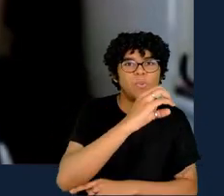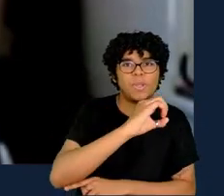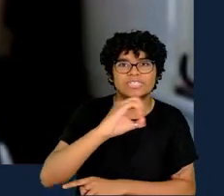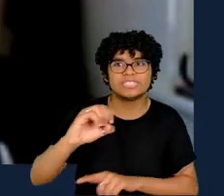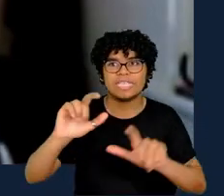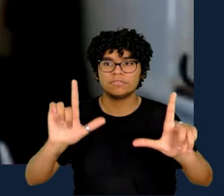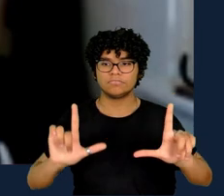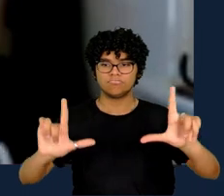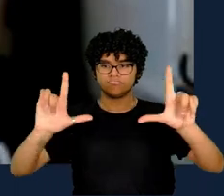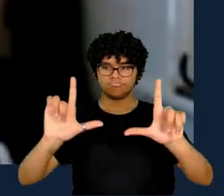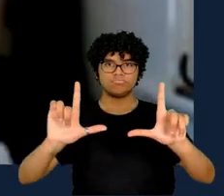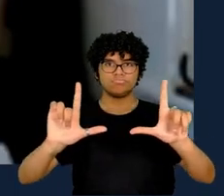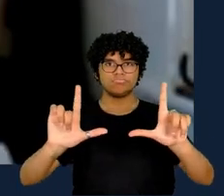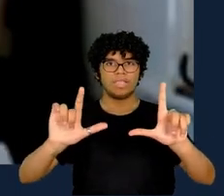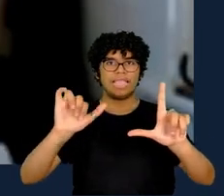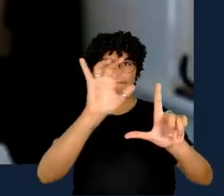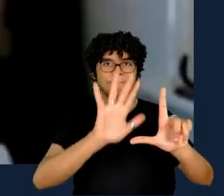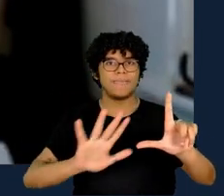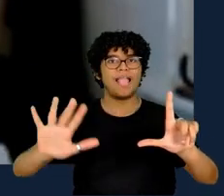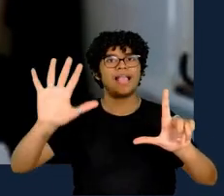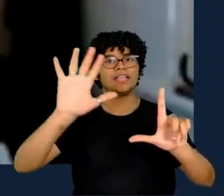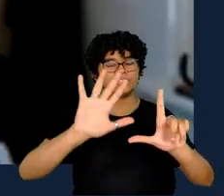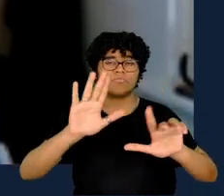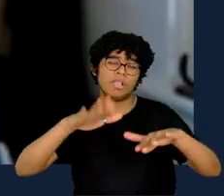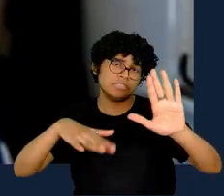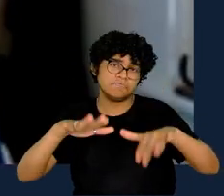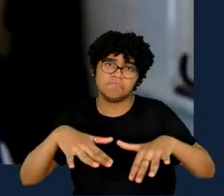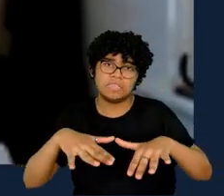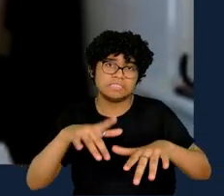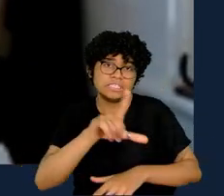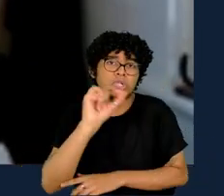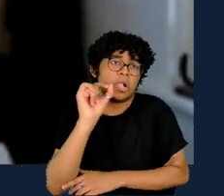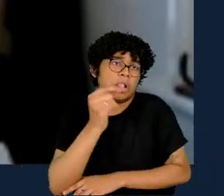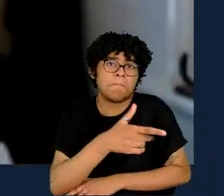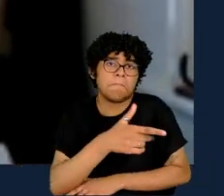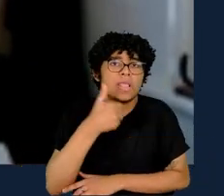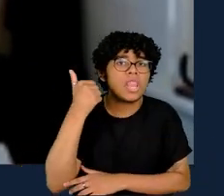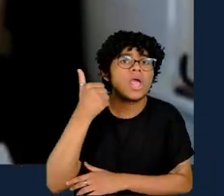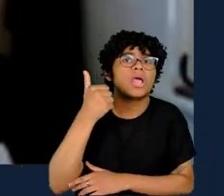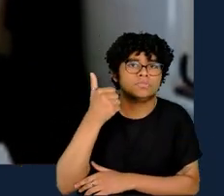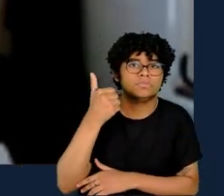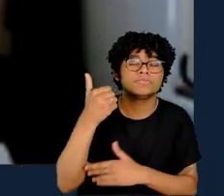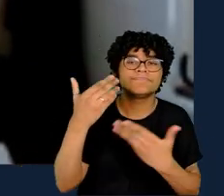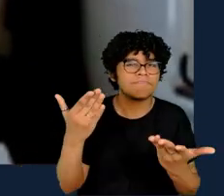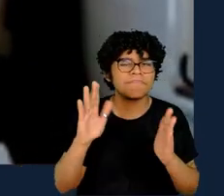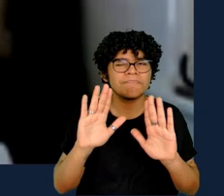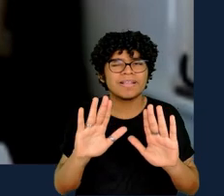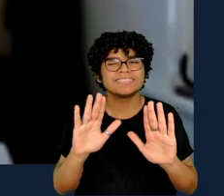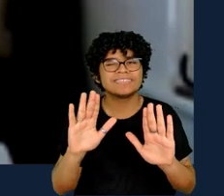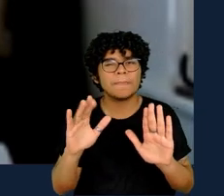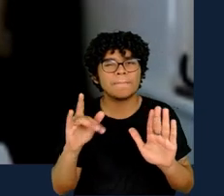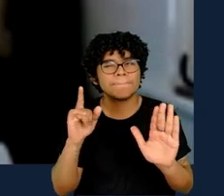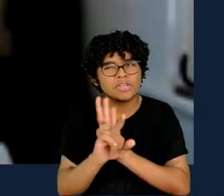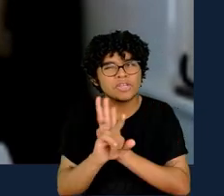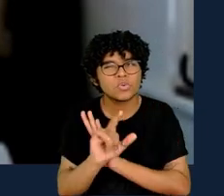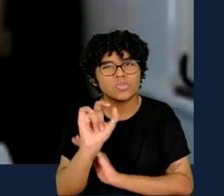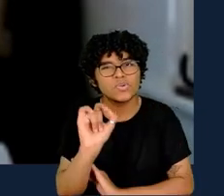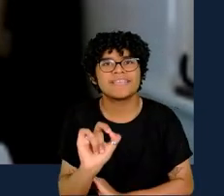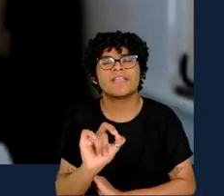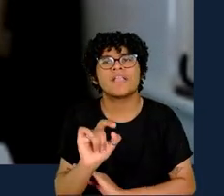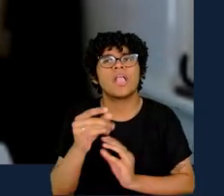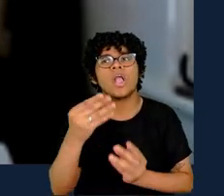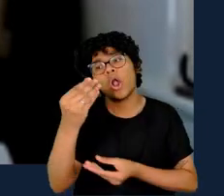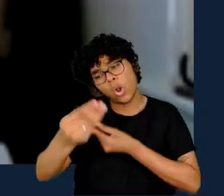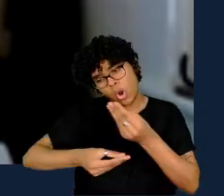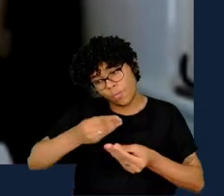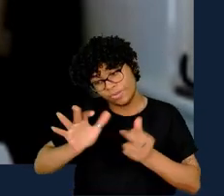talvez algumas plateias prefiram isso também. Então, eu acho que a questão para nós, que a pergunta que a gente acaba formulando é como que a gente se assegura